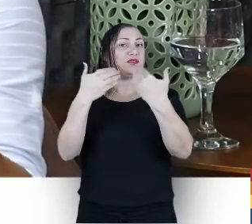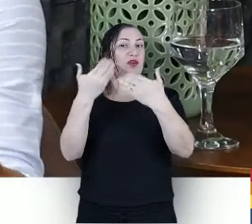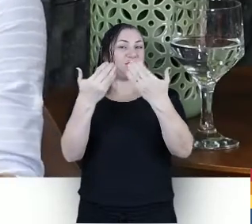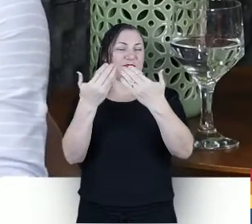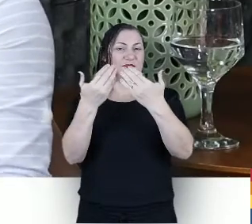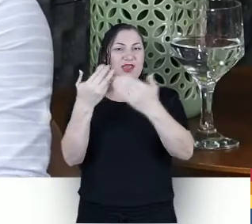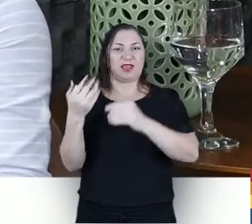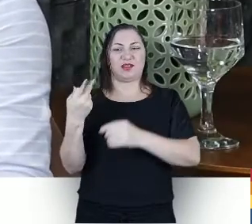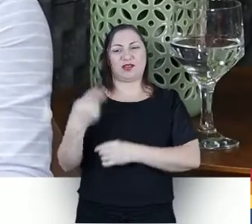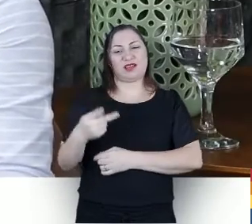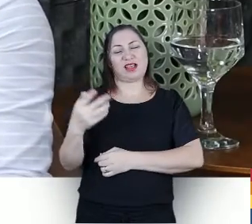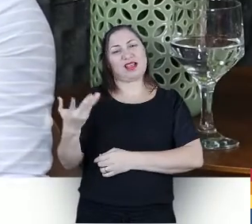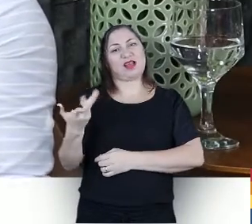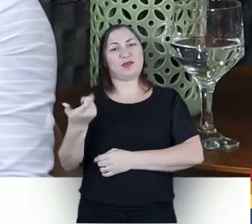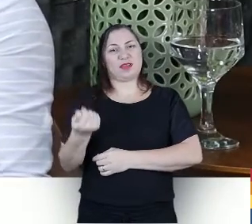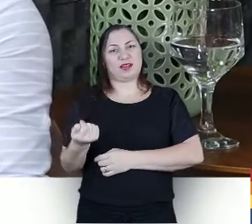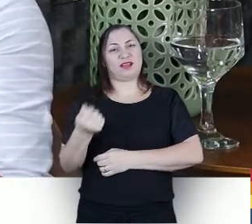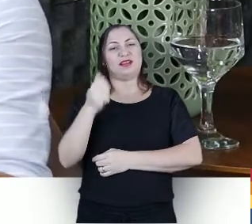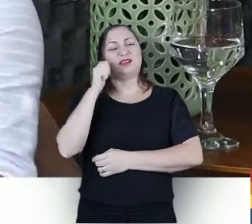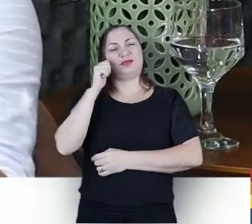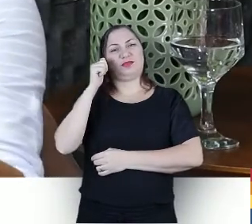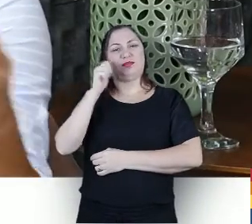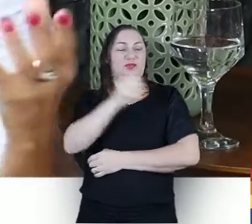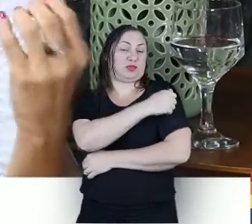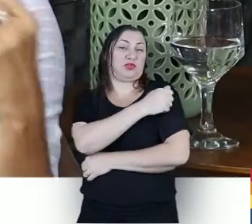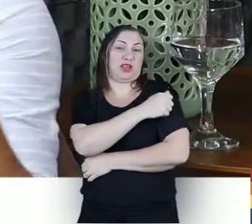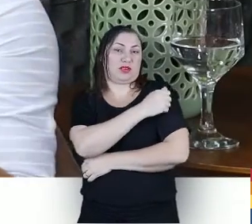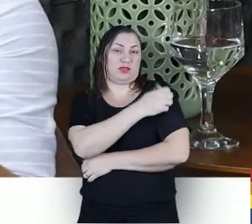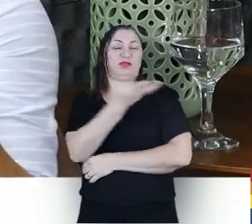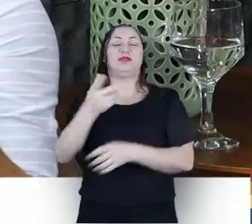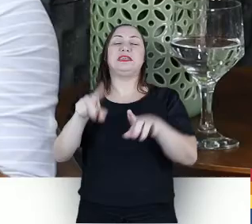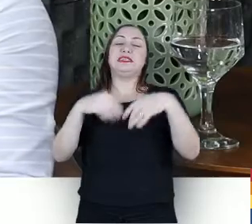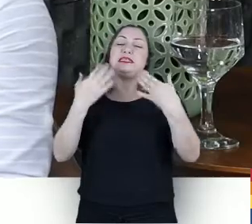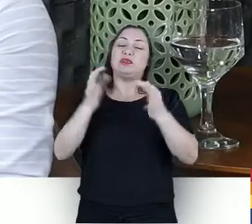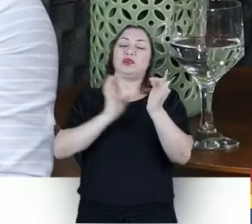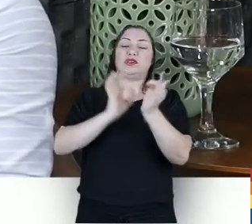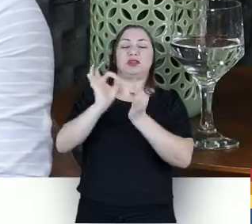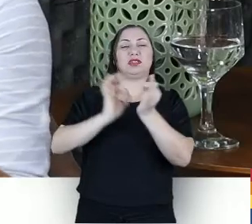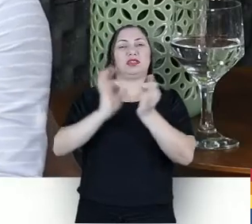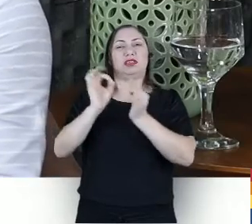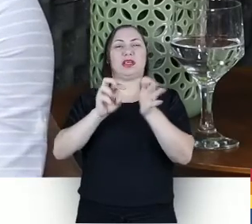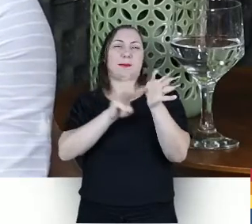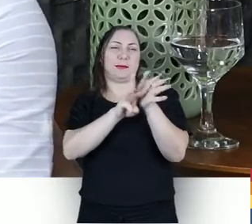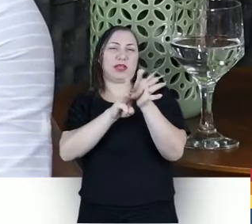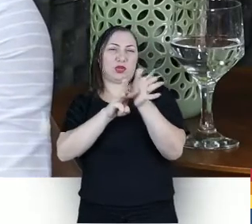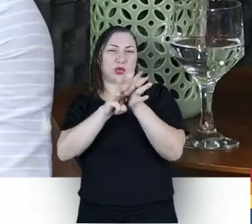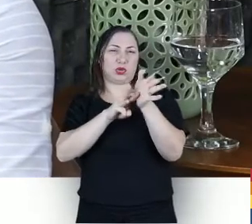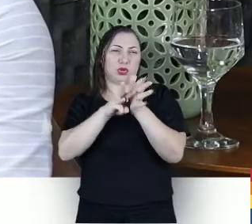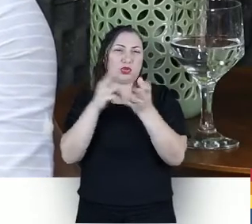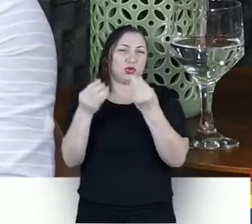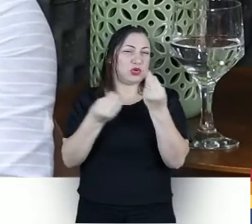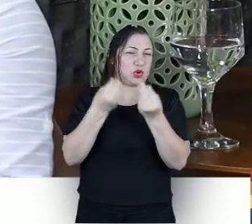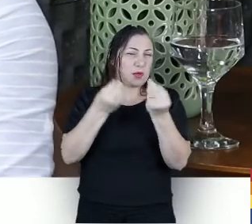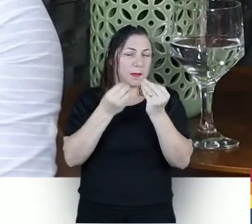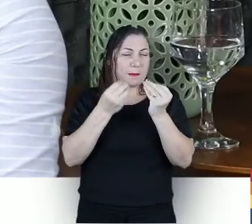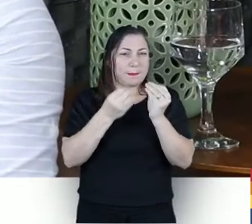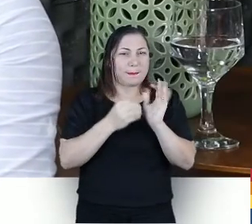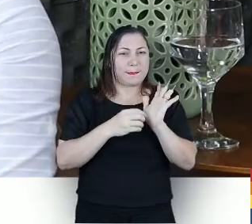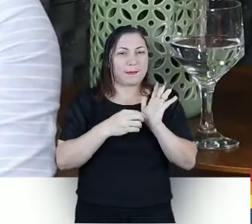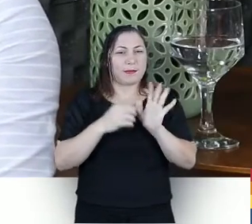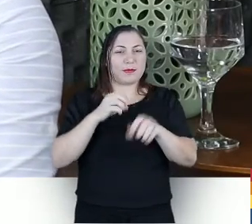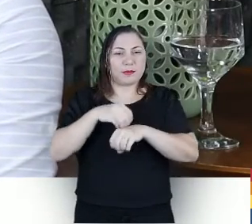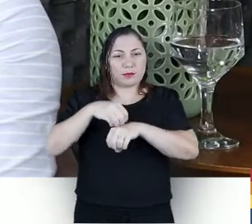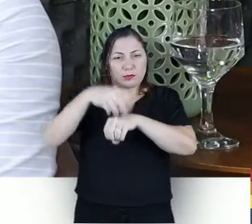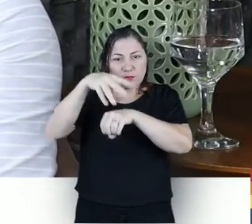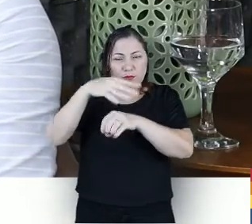pode desenvolver atividades que trouxessem, que frutificasse o desenvolvimento